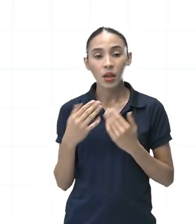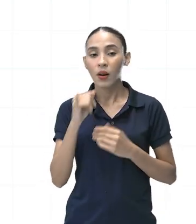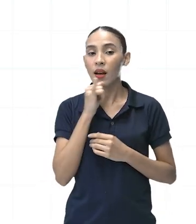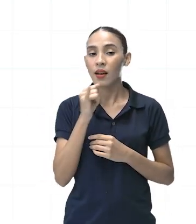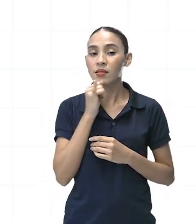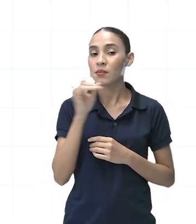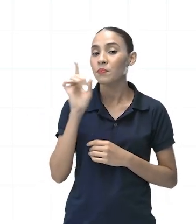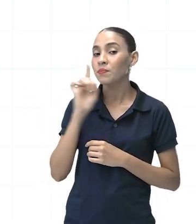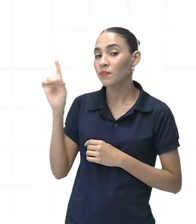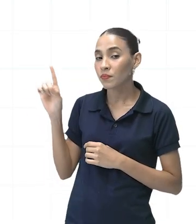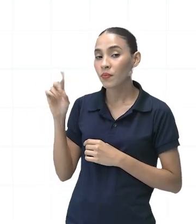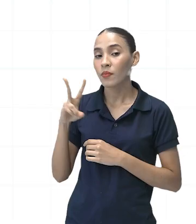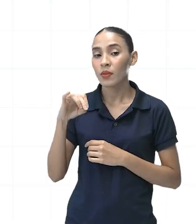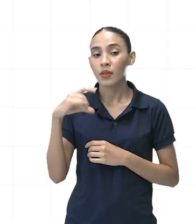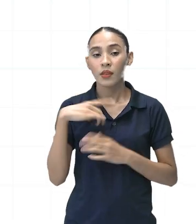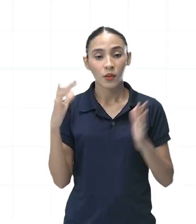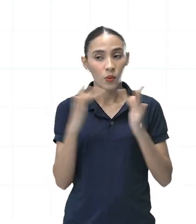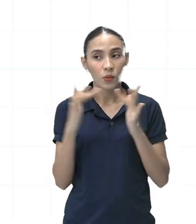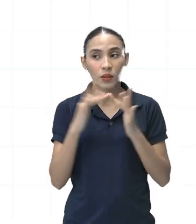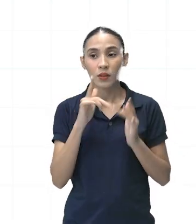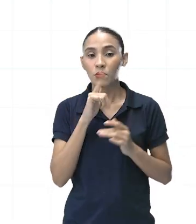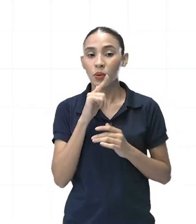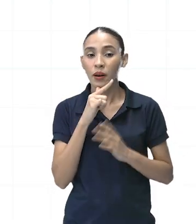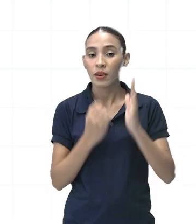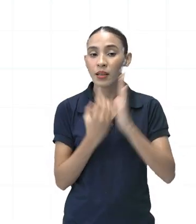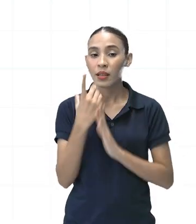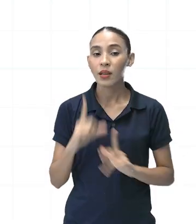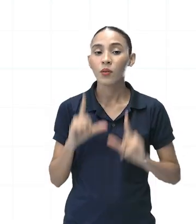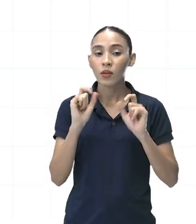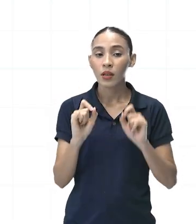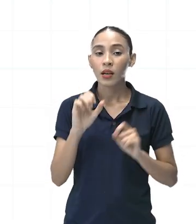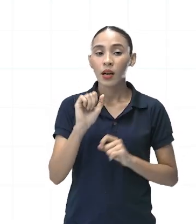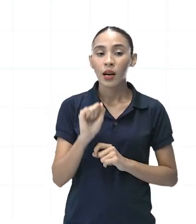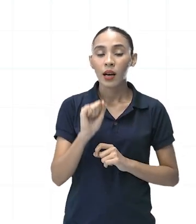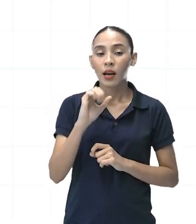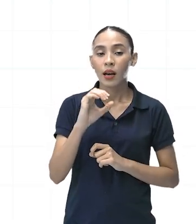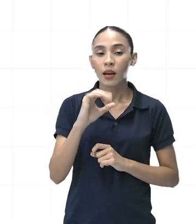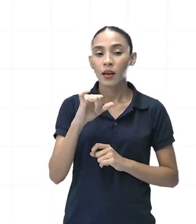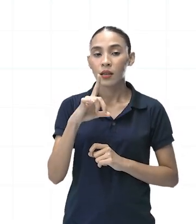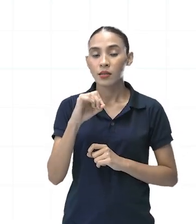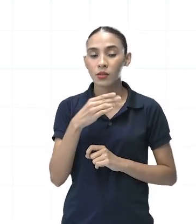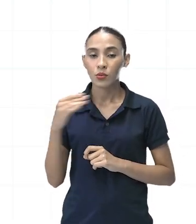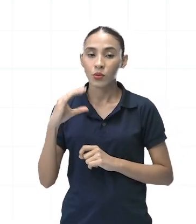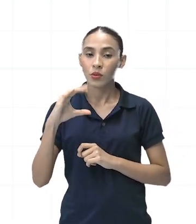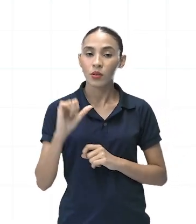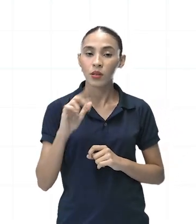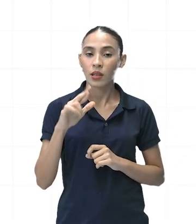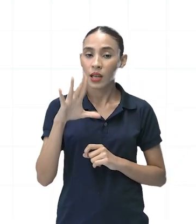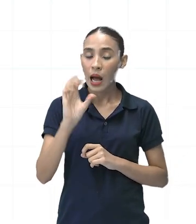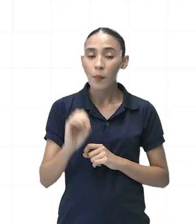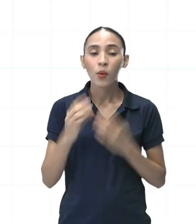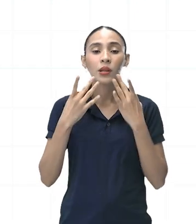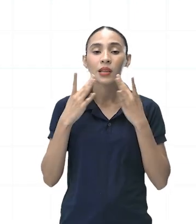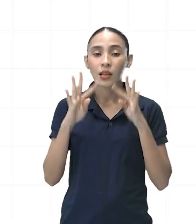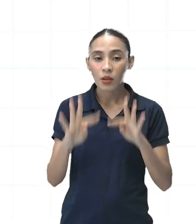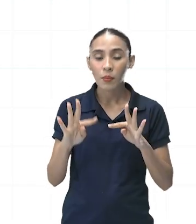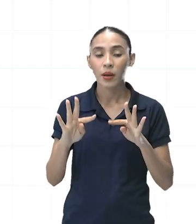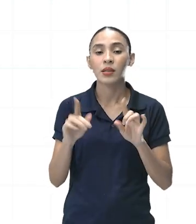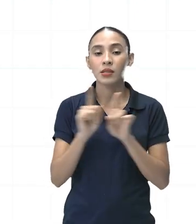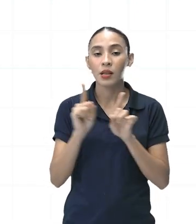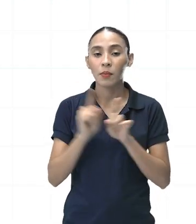H2CO3. Assim, quando o dióxido de carbono reage com a água, ele forma o que chamamos de ácido carbônico, uma reação que